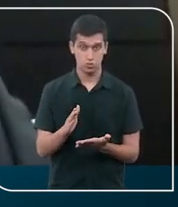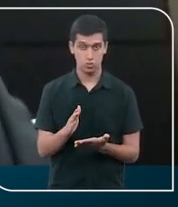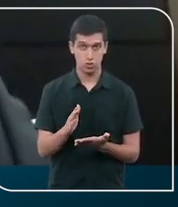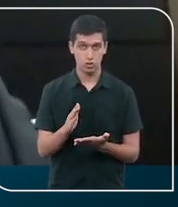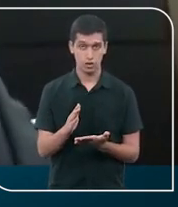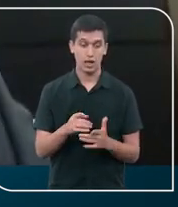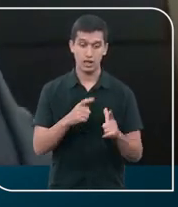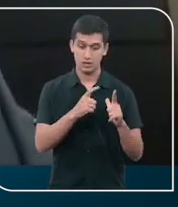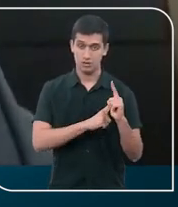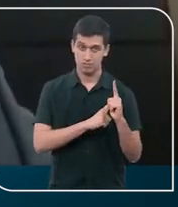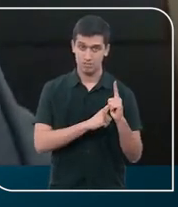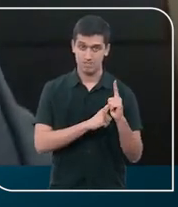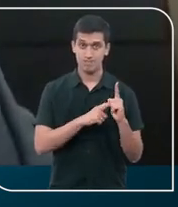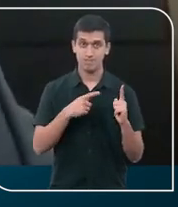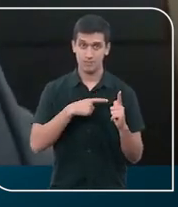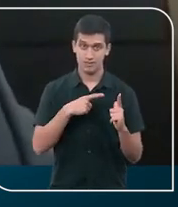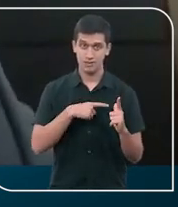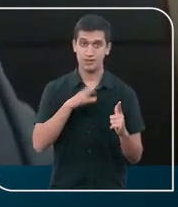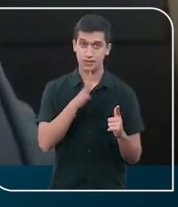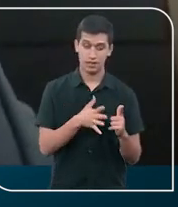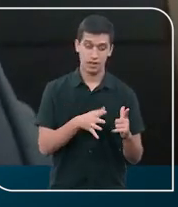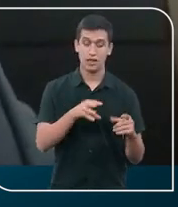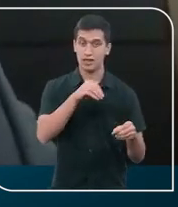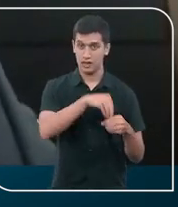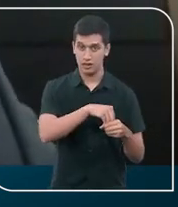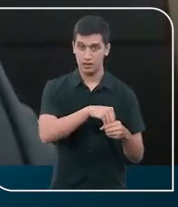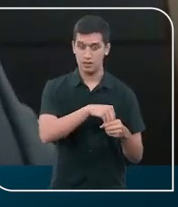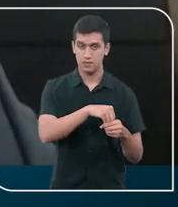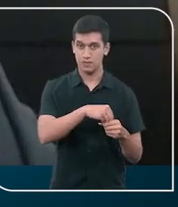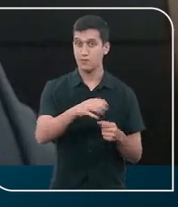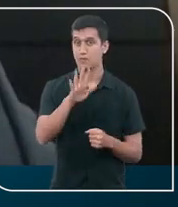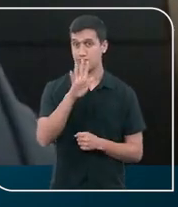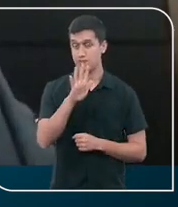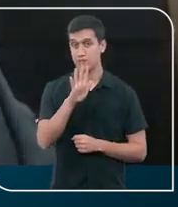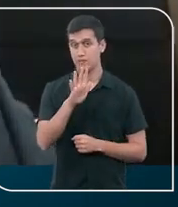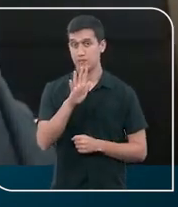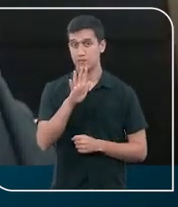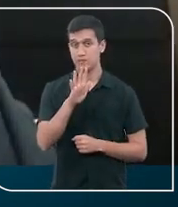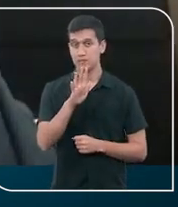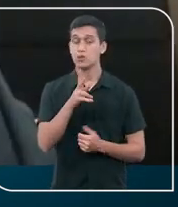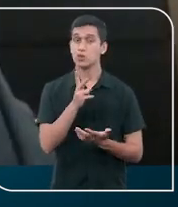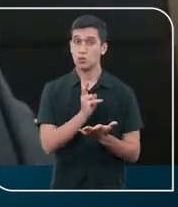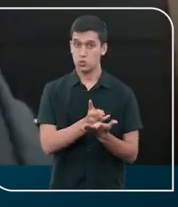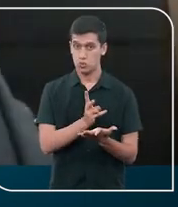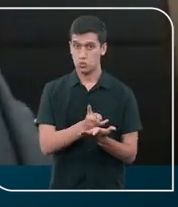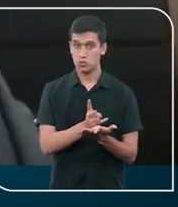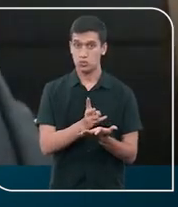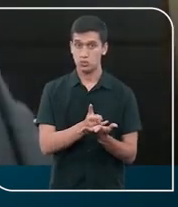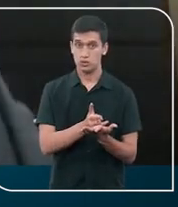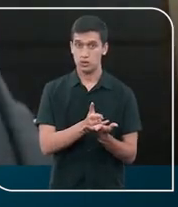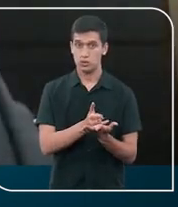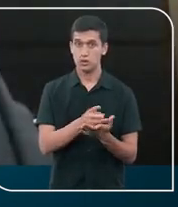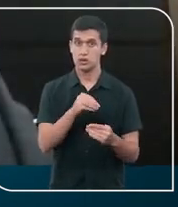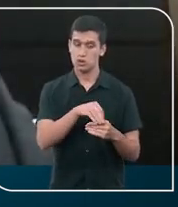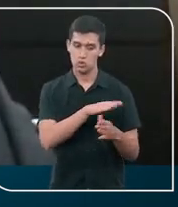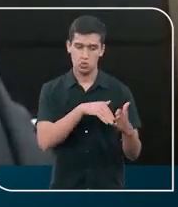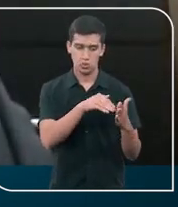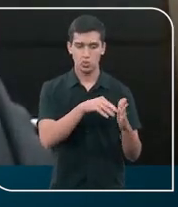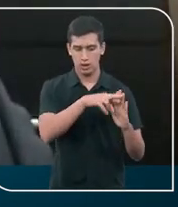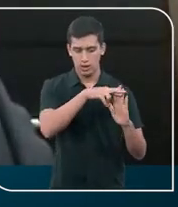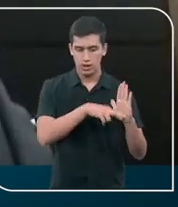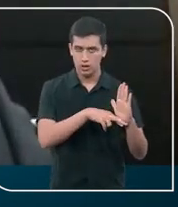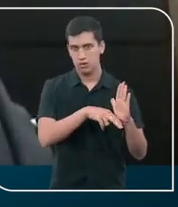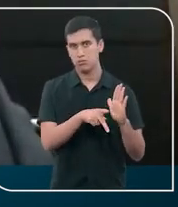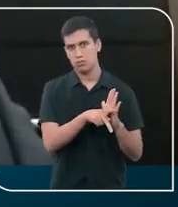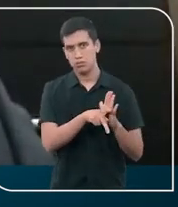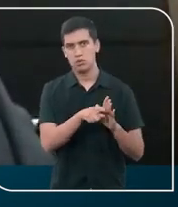dívida se encontra prescrita, mas ela permanece ainda dentro dos relatórios